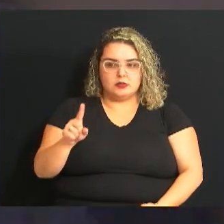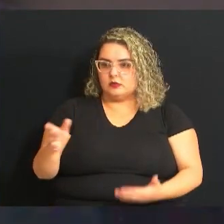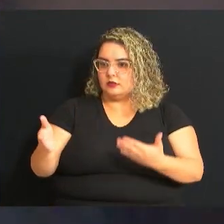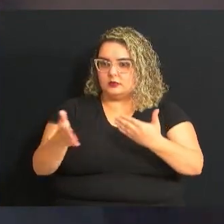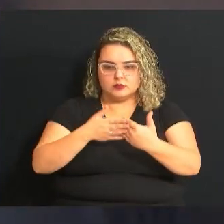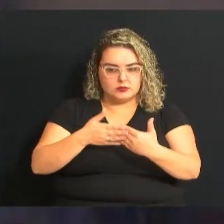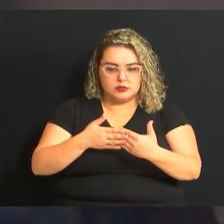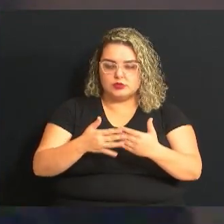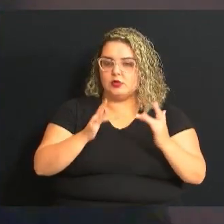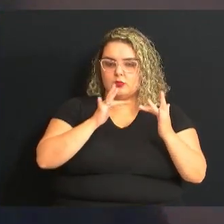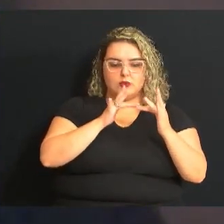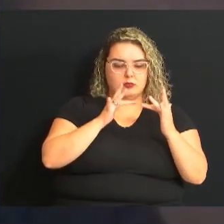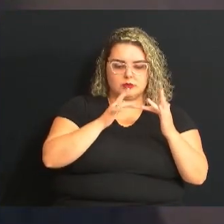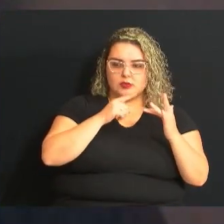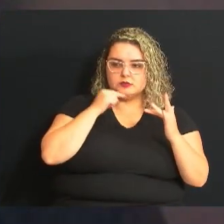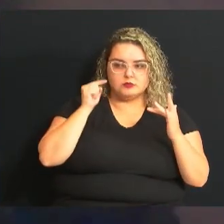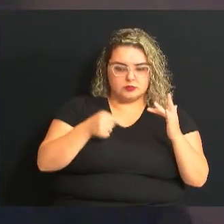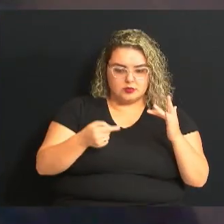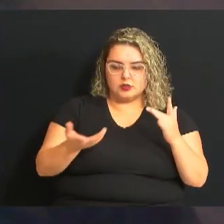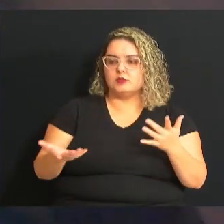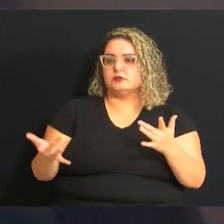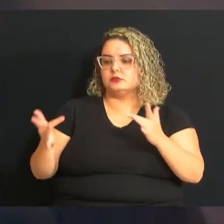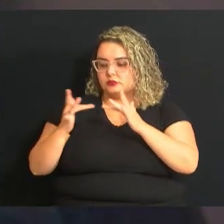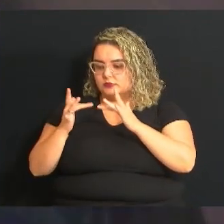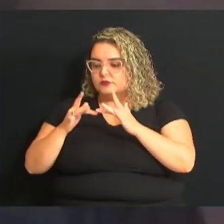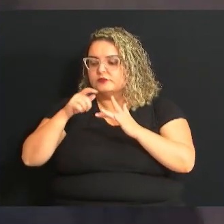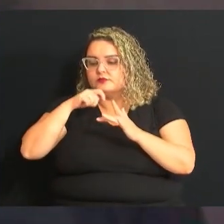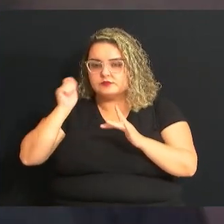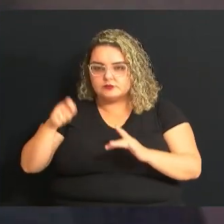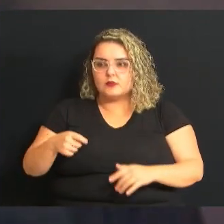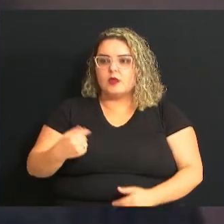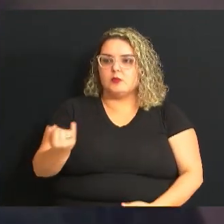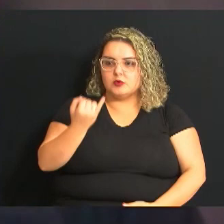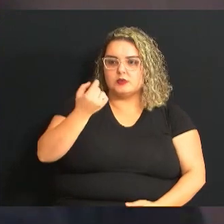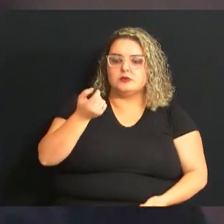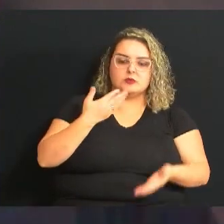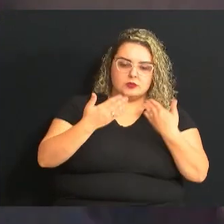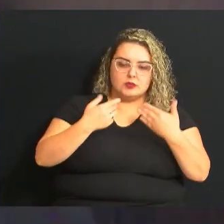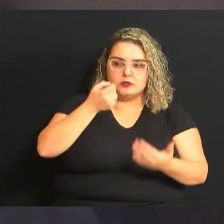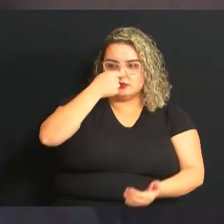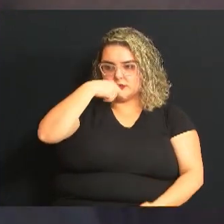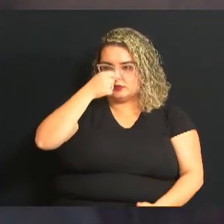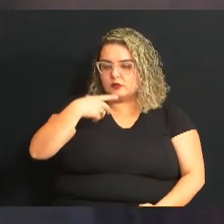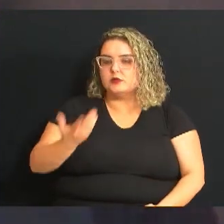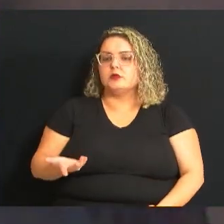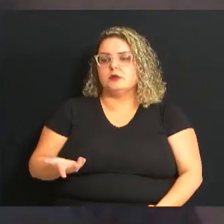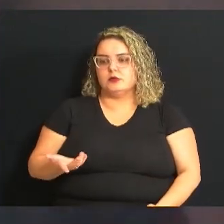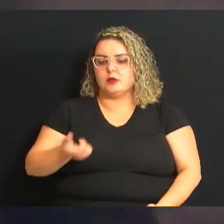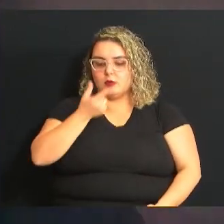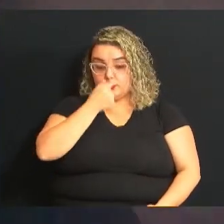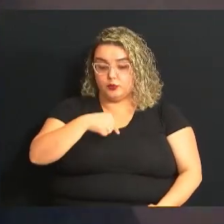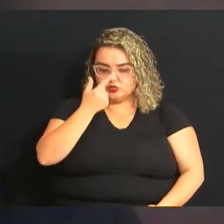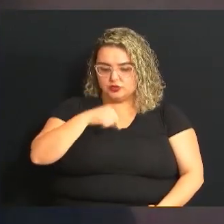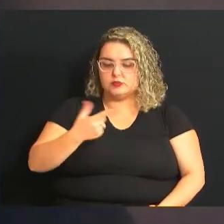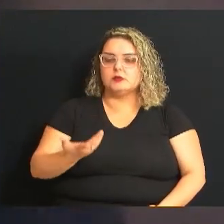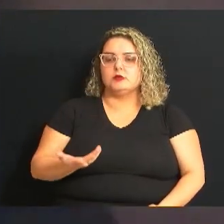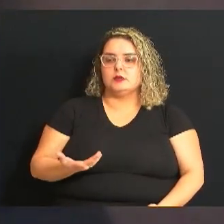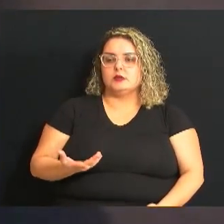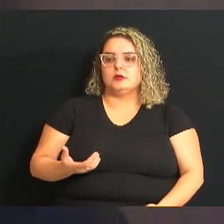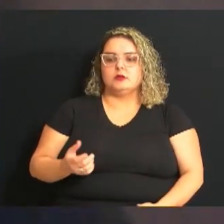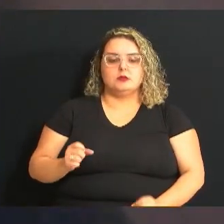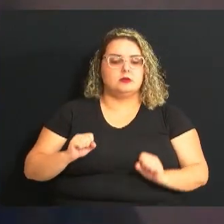chamam de bomba suja, que seria uma espécie de bomba que possui dejetos nucleares, né, que não é de fato uma bomba nuclear, mas que